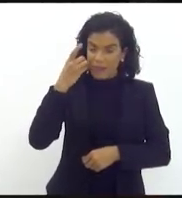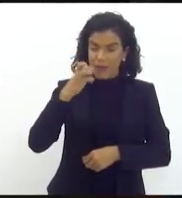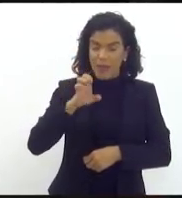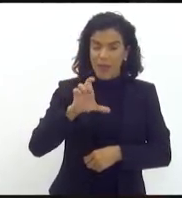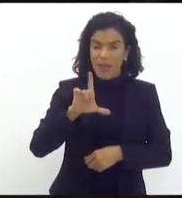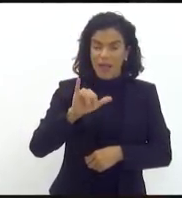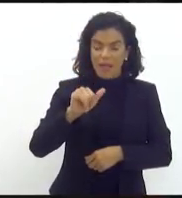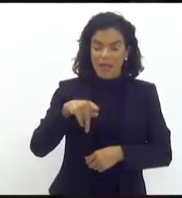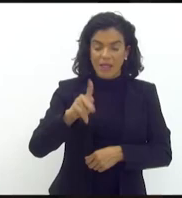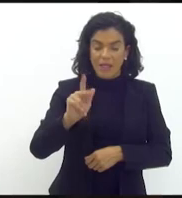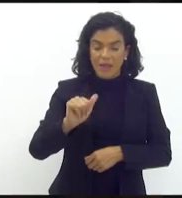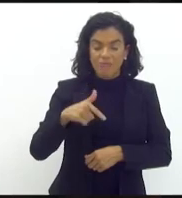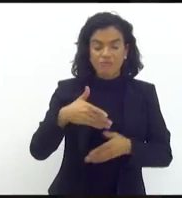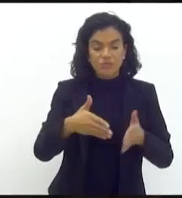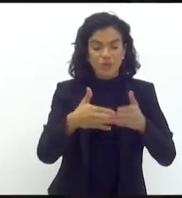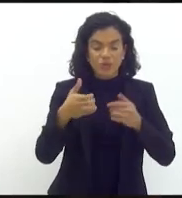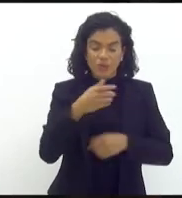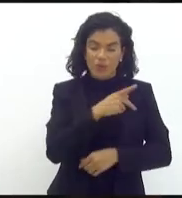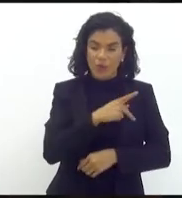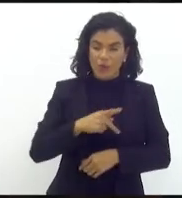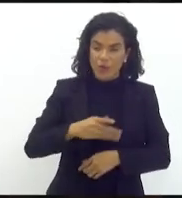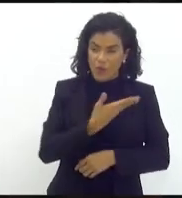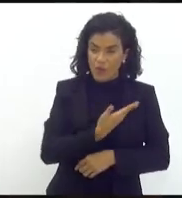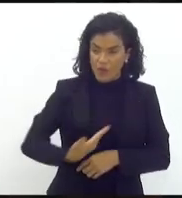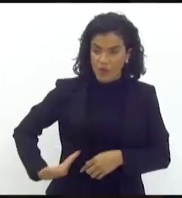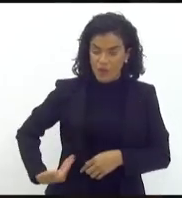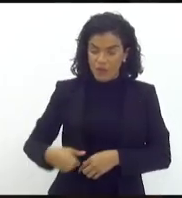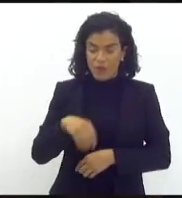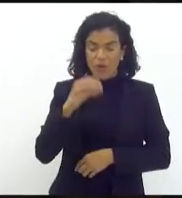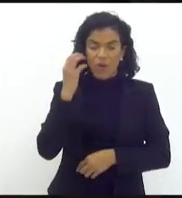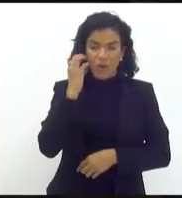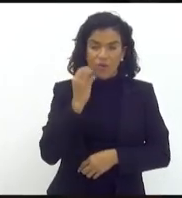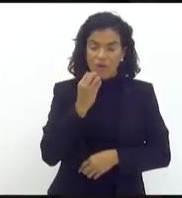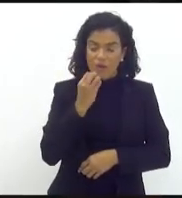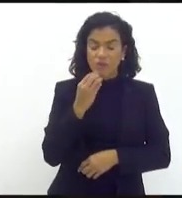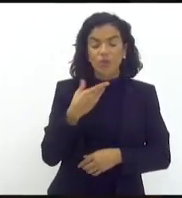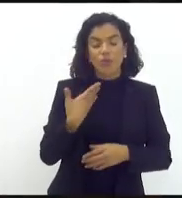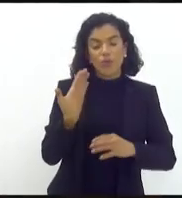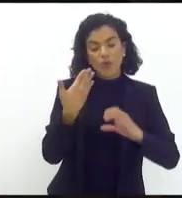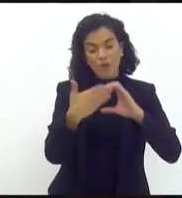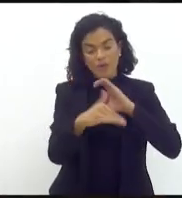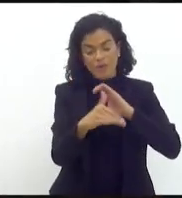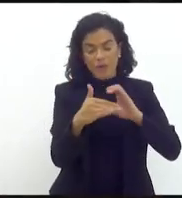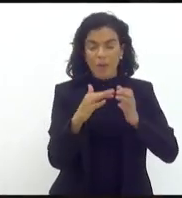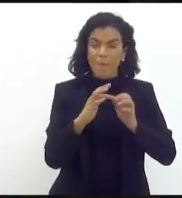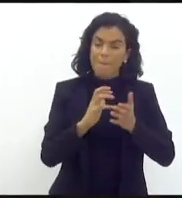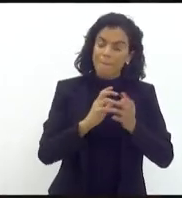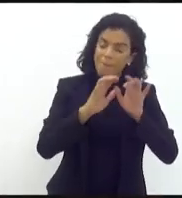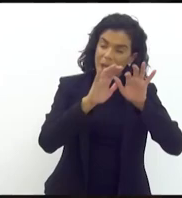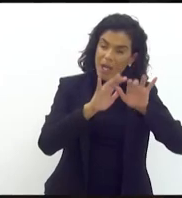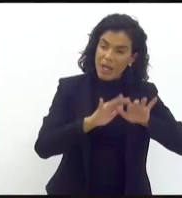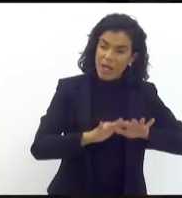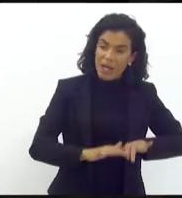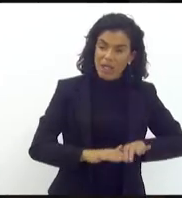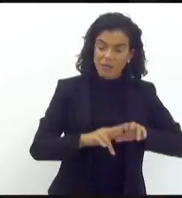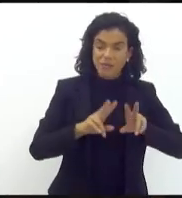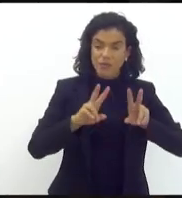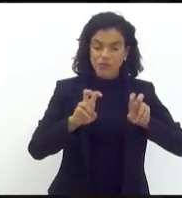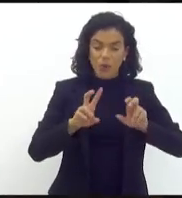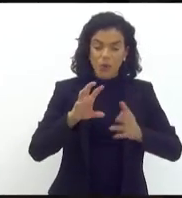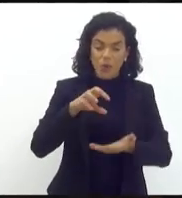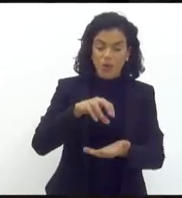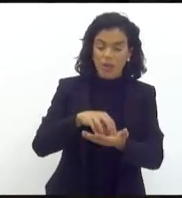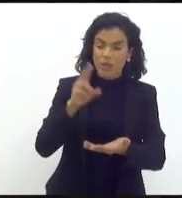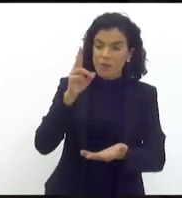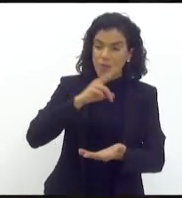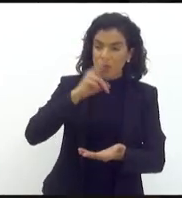solicitam Excelentíssimo Senhor governador do estado do Rio Cláudio Castro o envio de mensagem dispondo sobre humidade de pronto